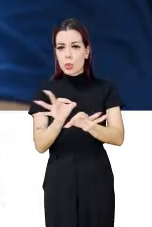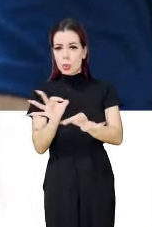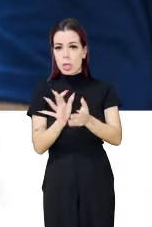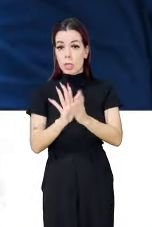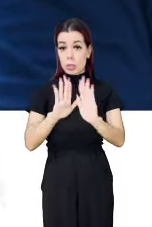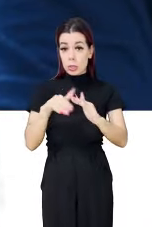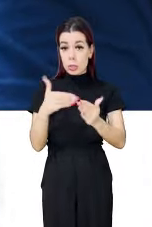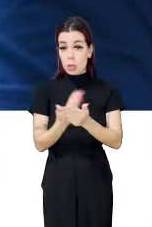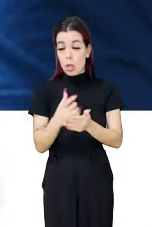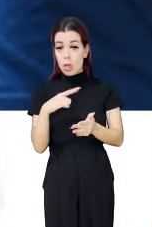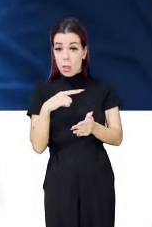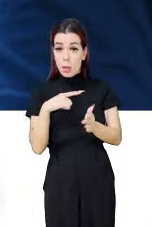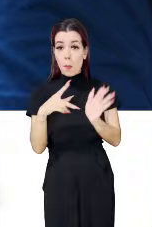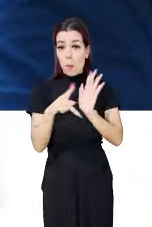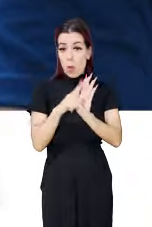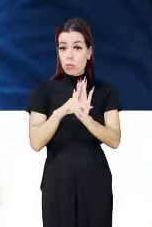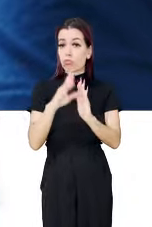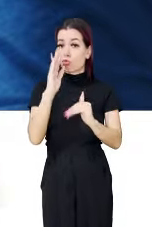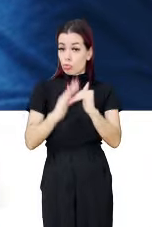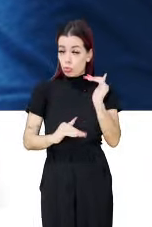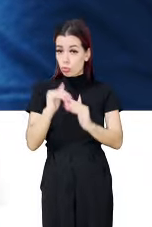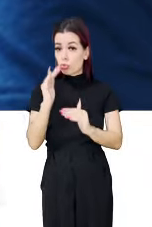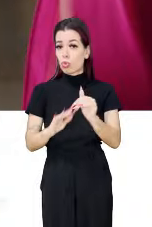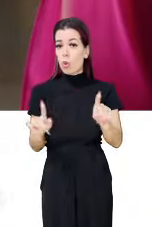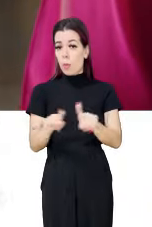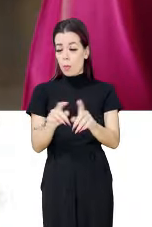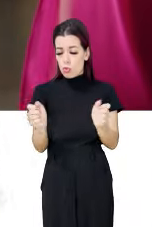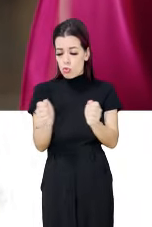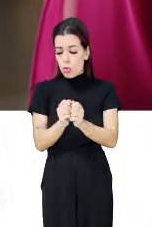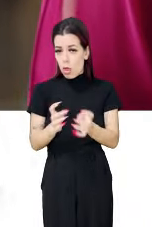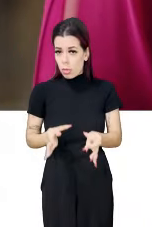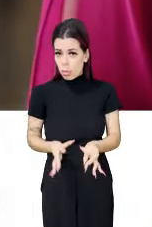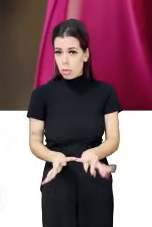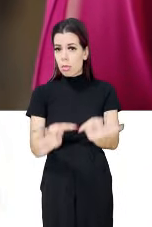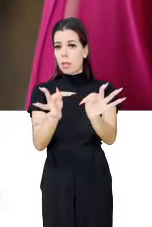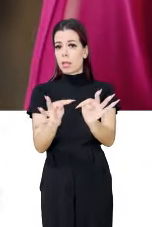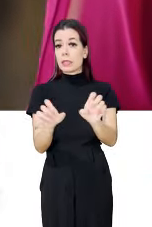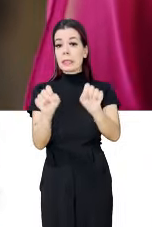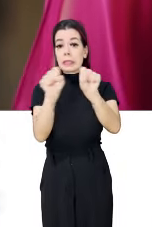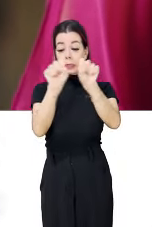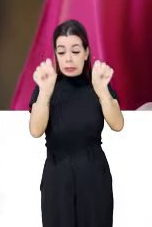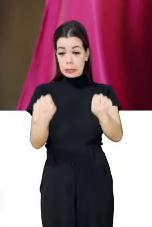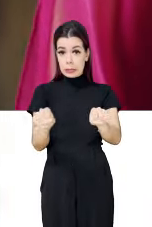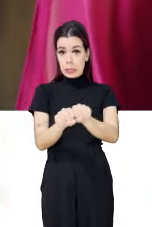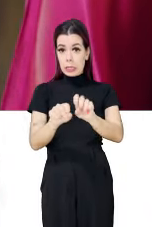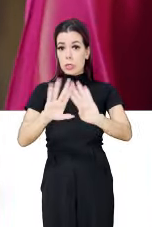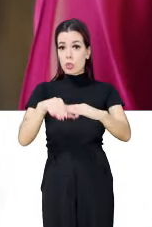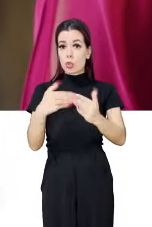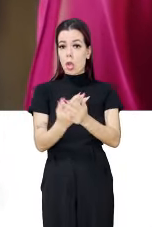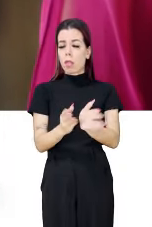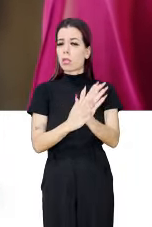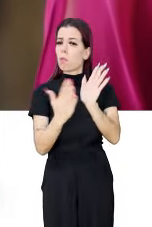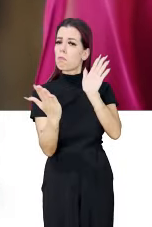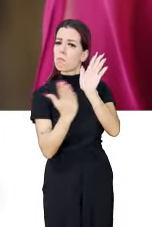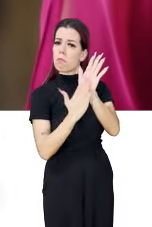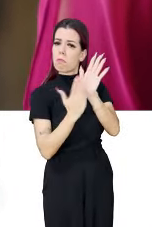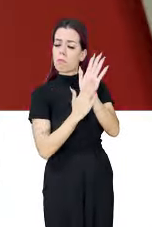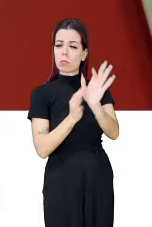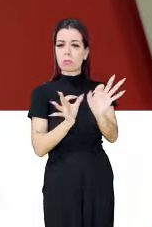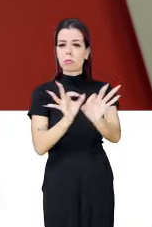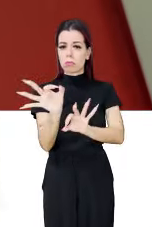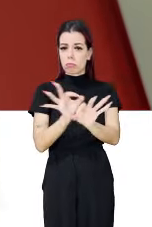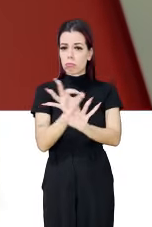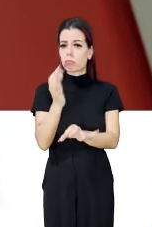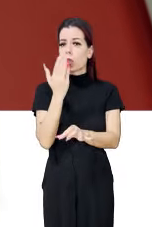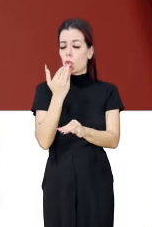das escolas terem nutricionista e tal, e a Sarah tá muito ligada à tecnologia. Com o sistema Chef Escolar, a escola tem autonomia no planejamento dos cardápios.